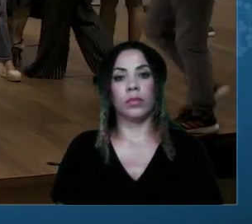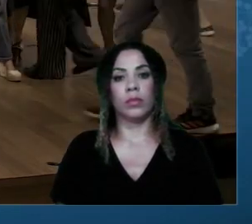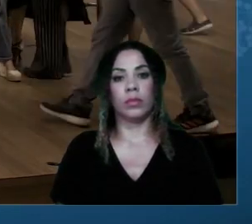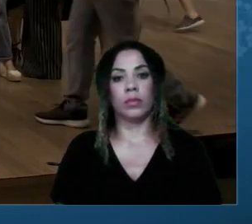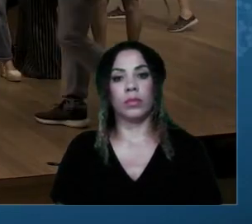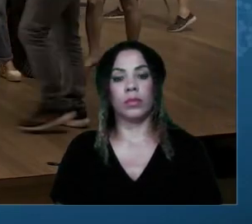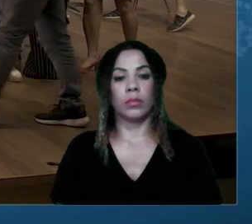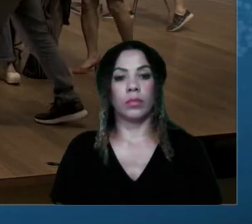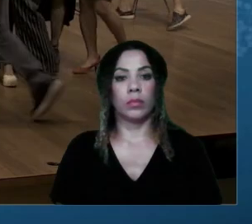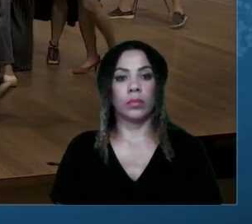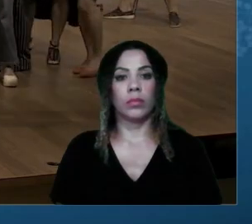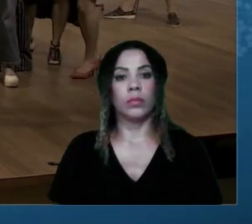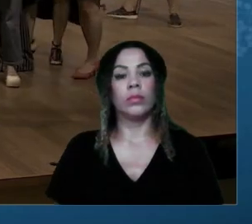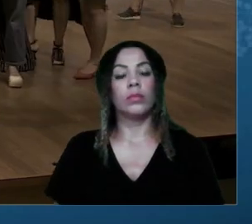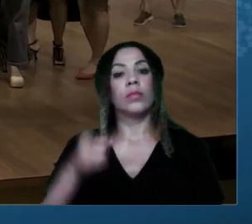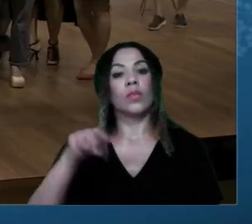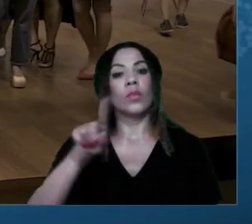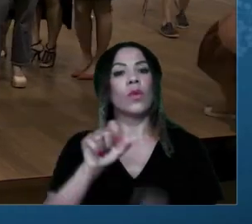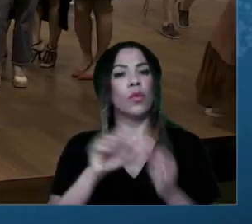Gente, vamos fazer uma coisa então?